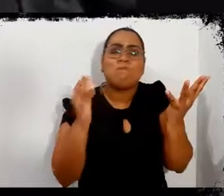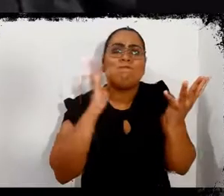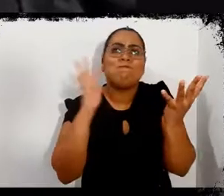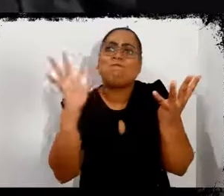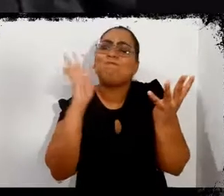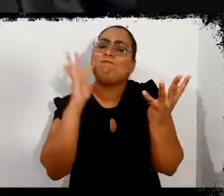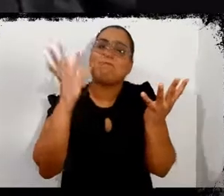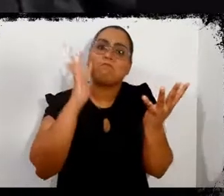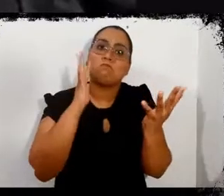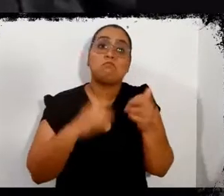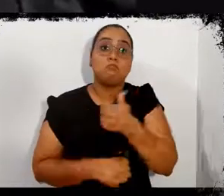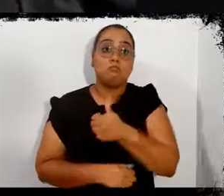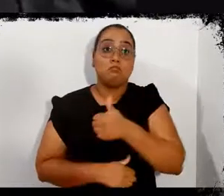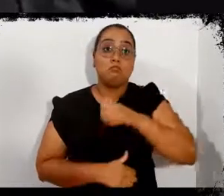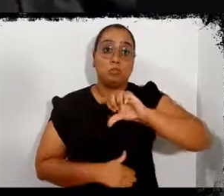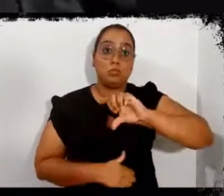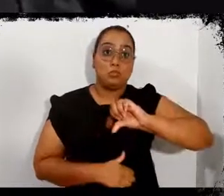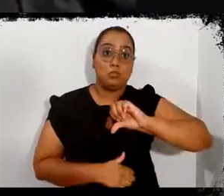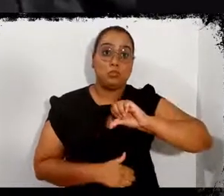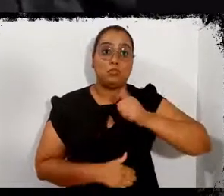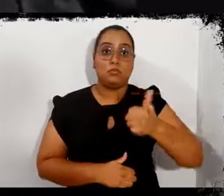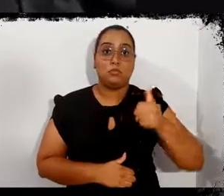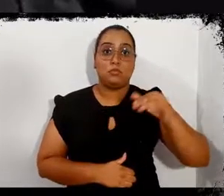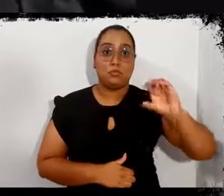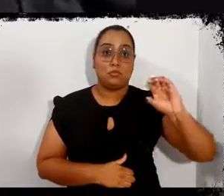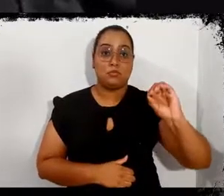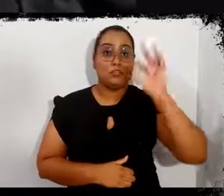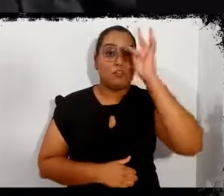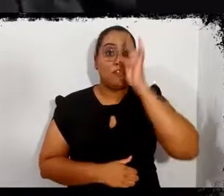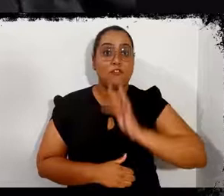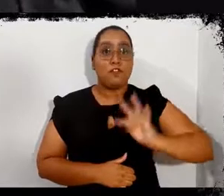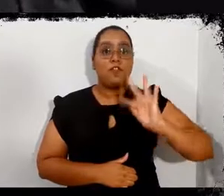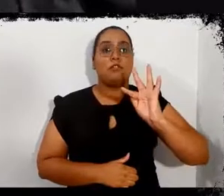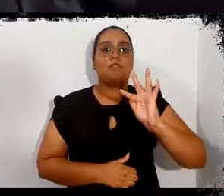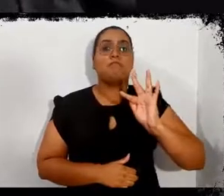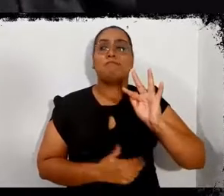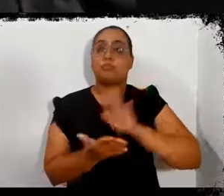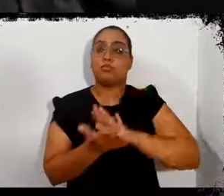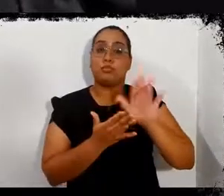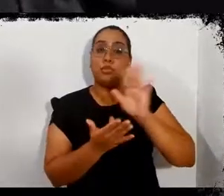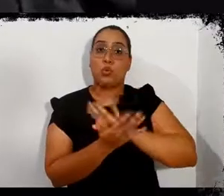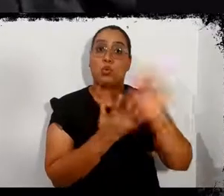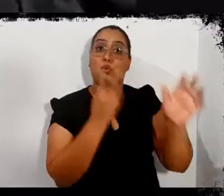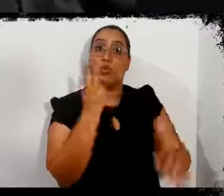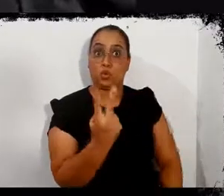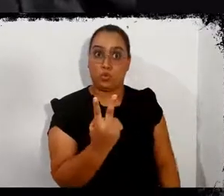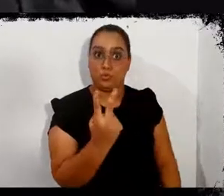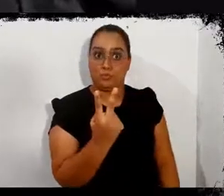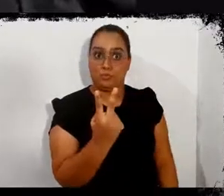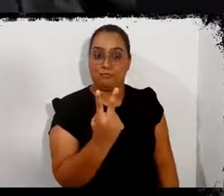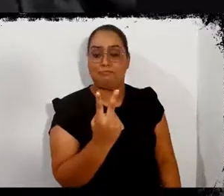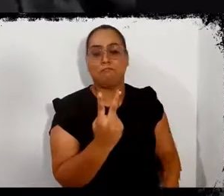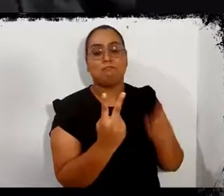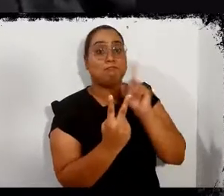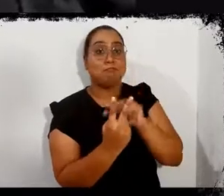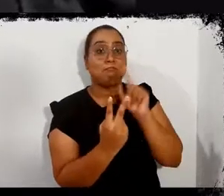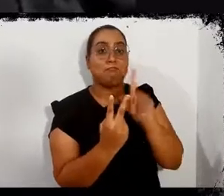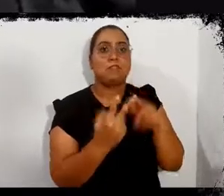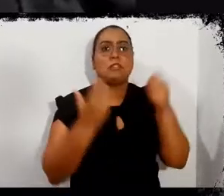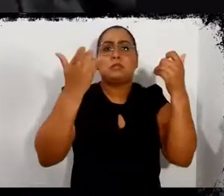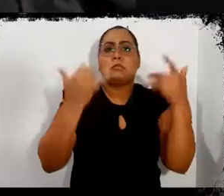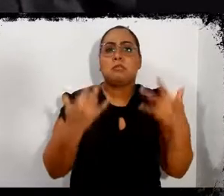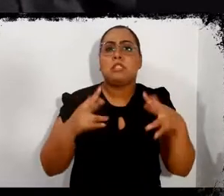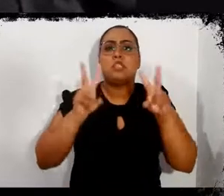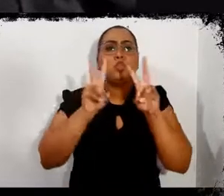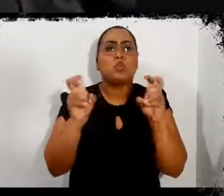Como a psicanálise dedica-se ao trabalho com indivíduos, suas pesquisas não se